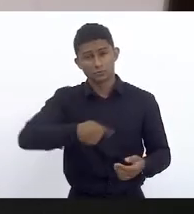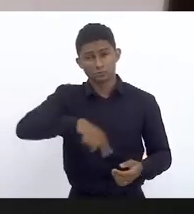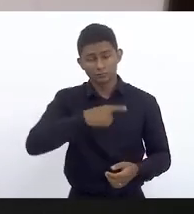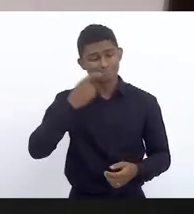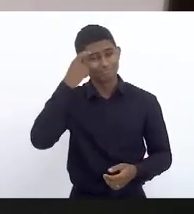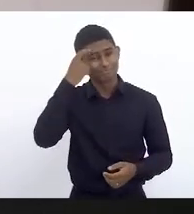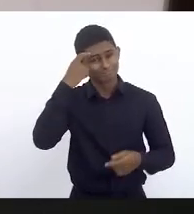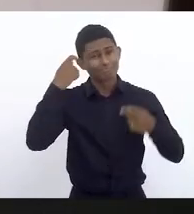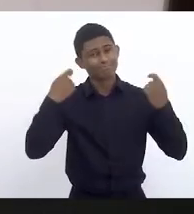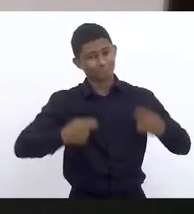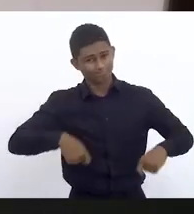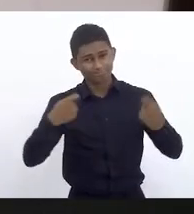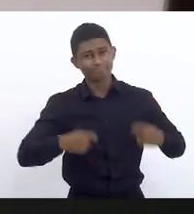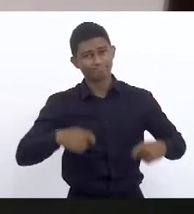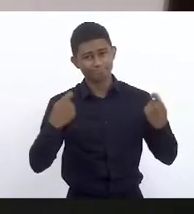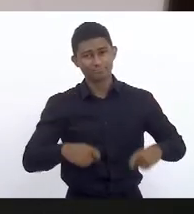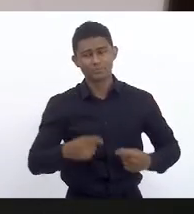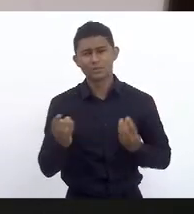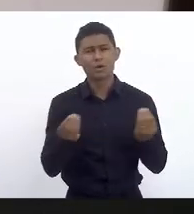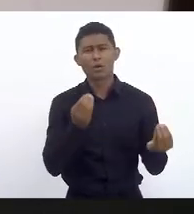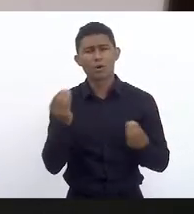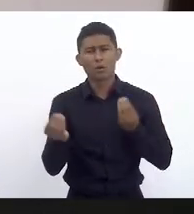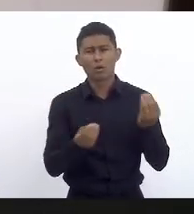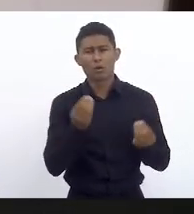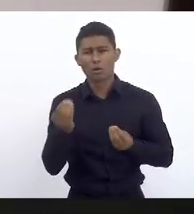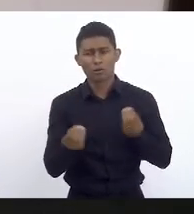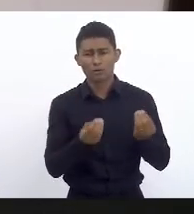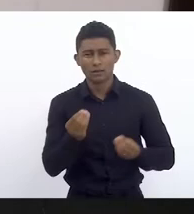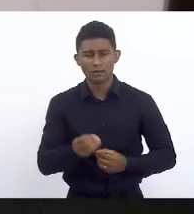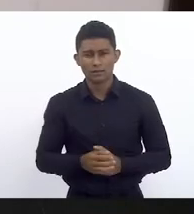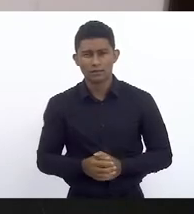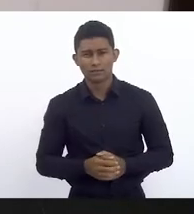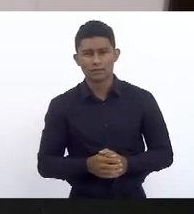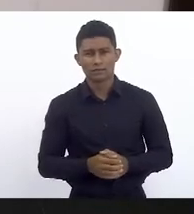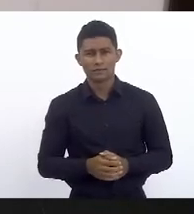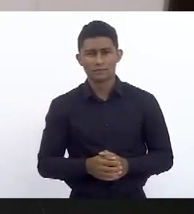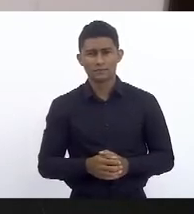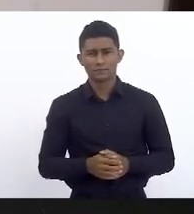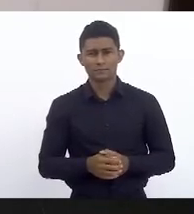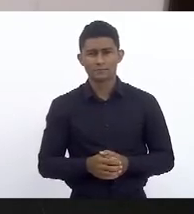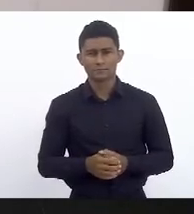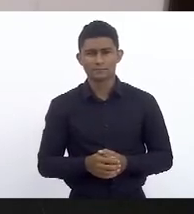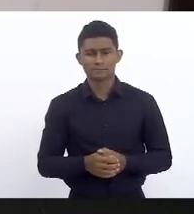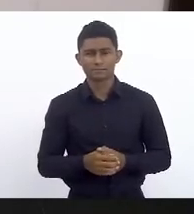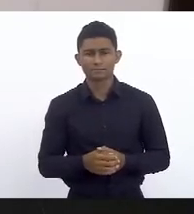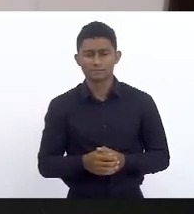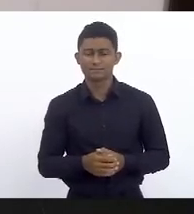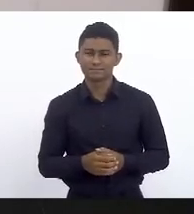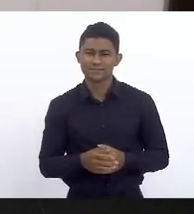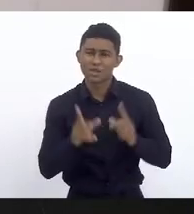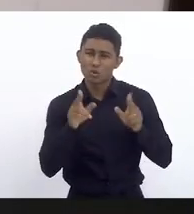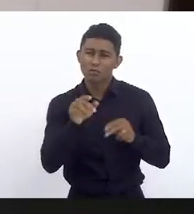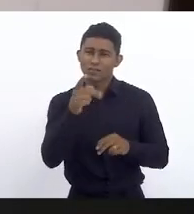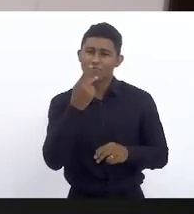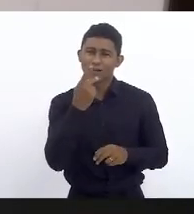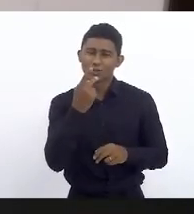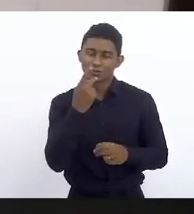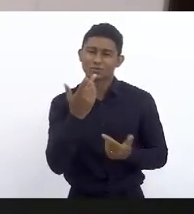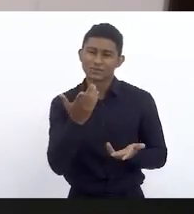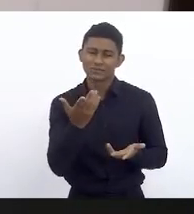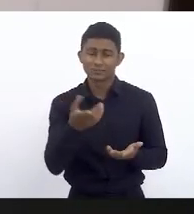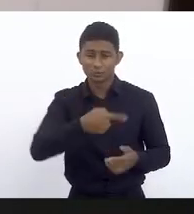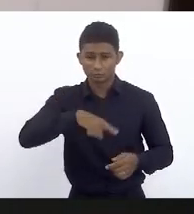gente vai fazer para não gerar essa questão que você levantou,